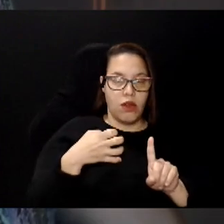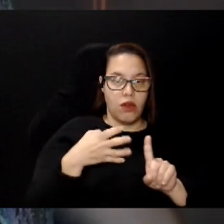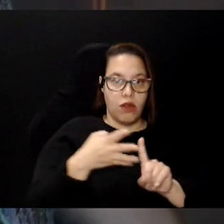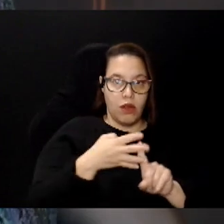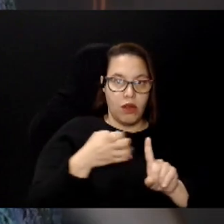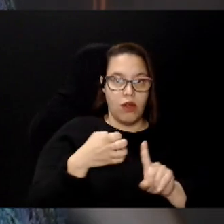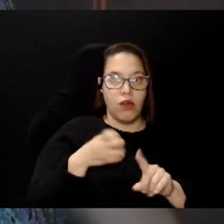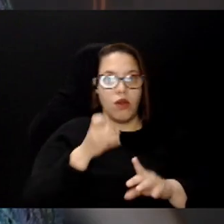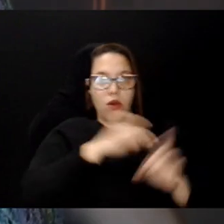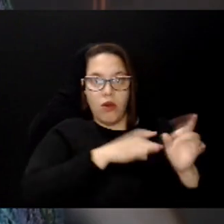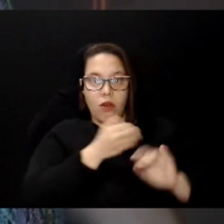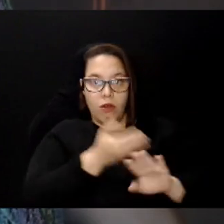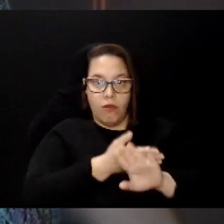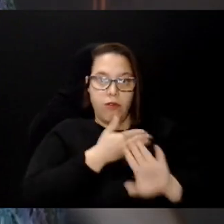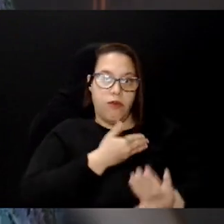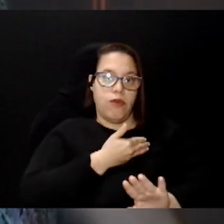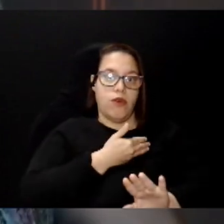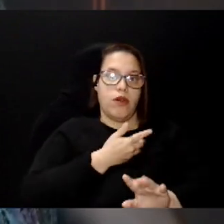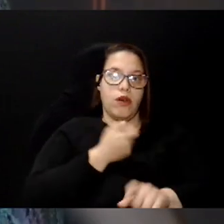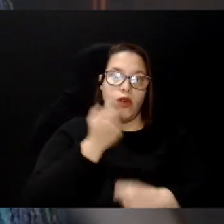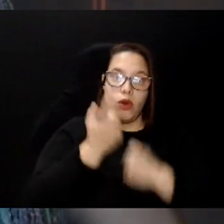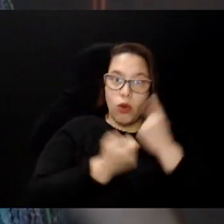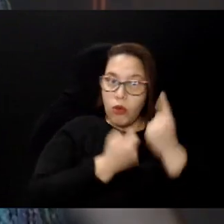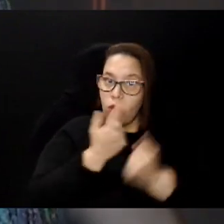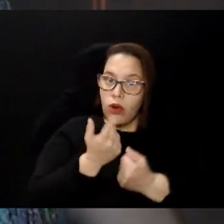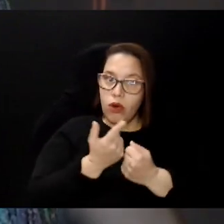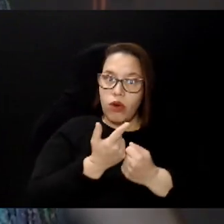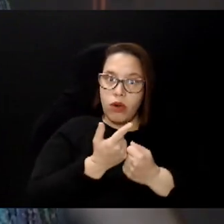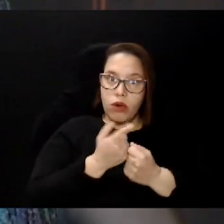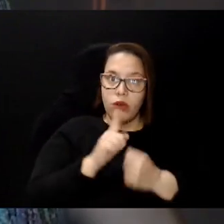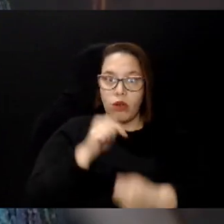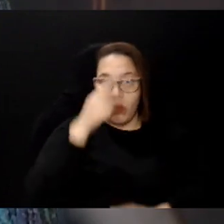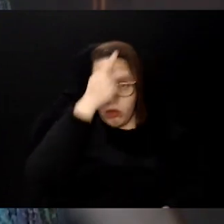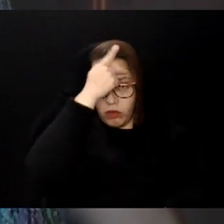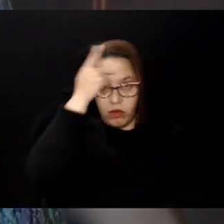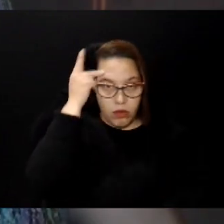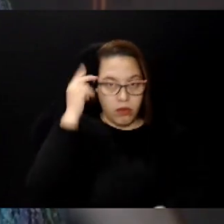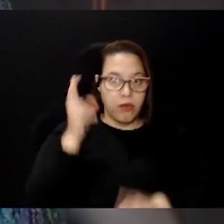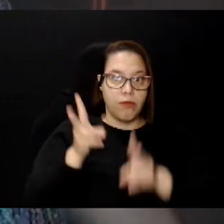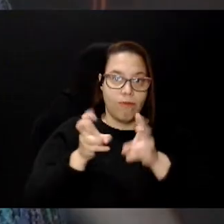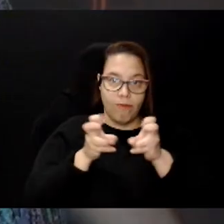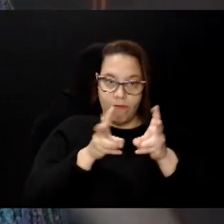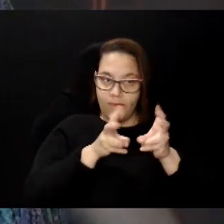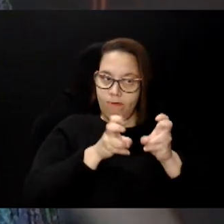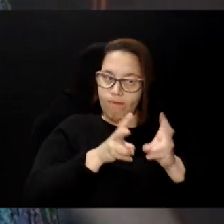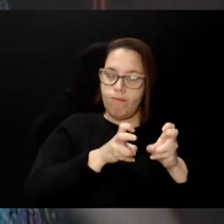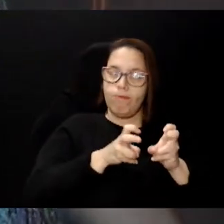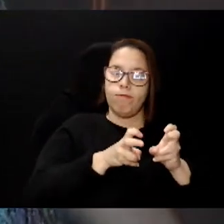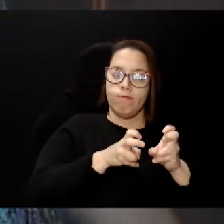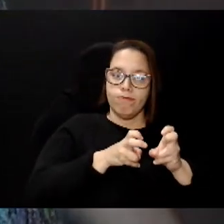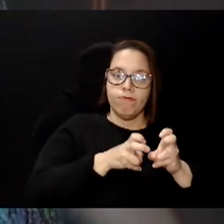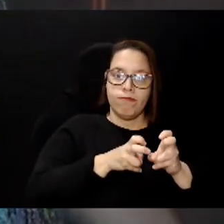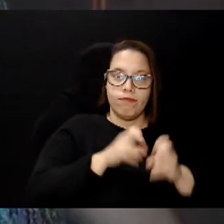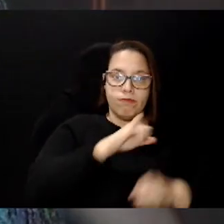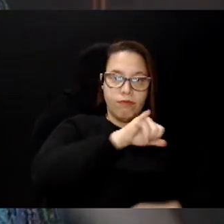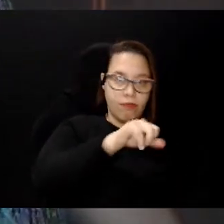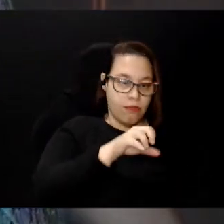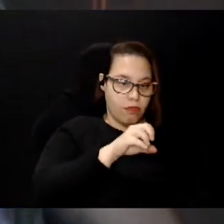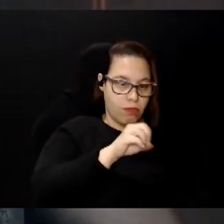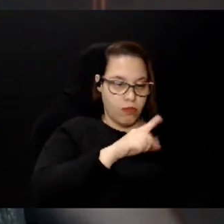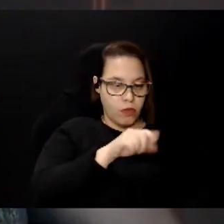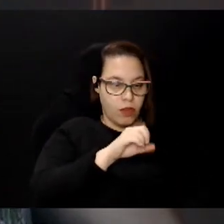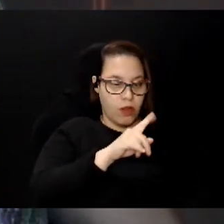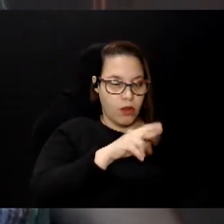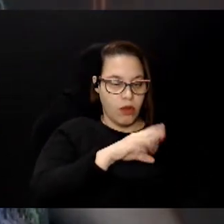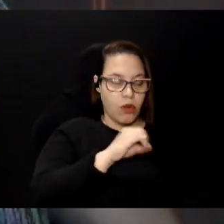E isso as outras pessoas vão perceber. Então, João Pedro, se alguém te der um toque falando, nossa, você